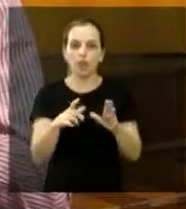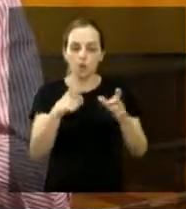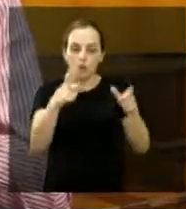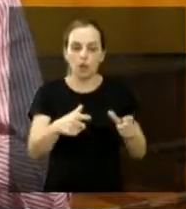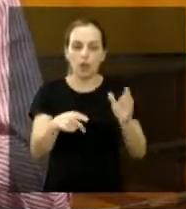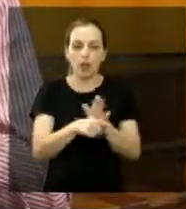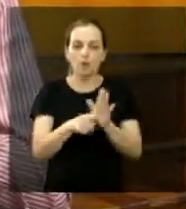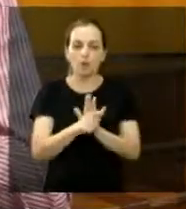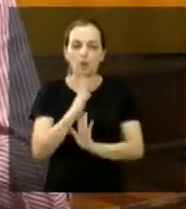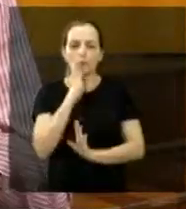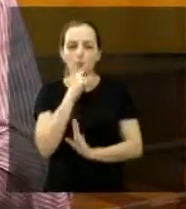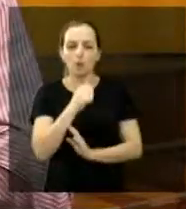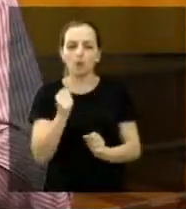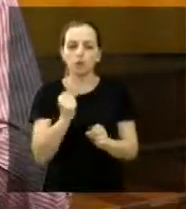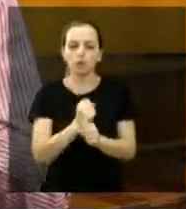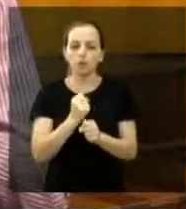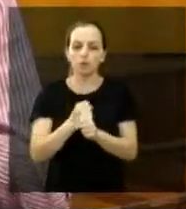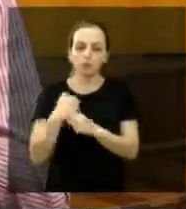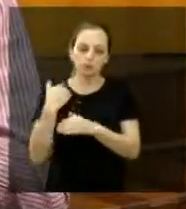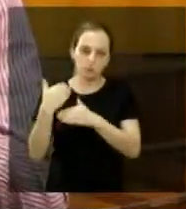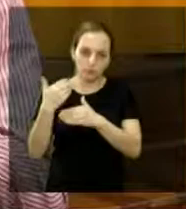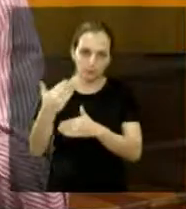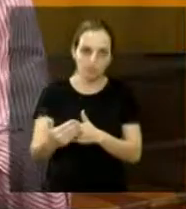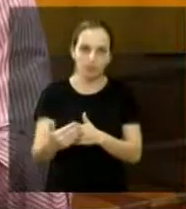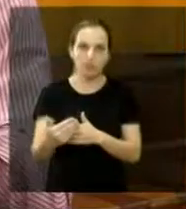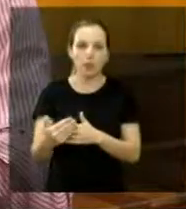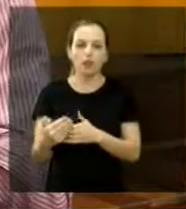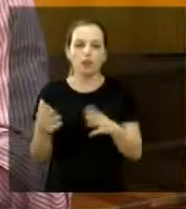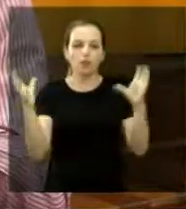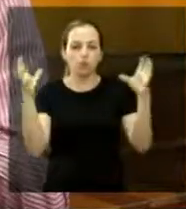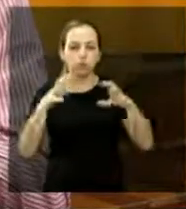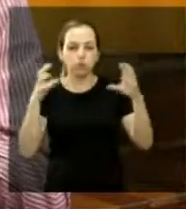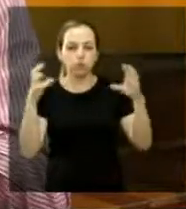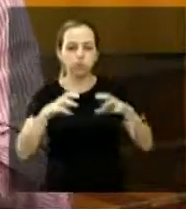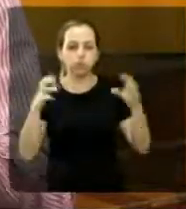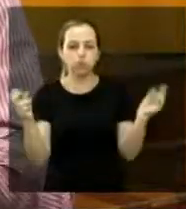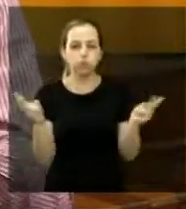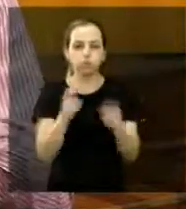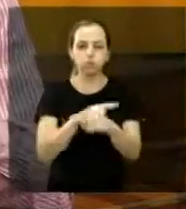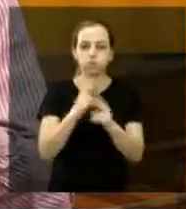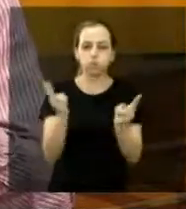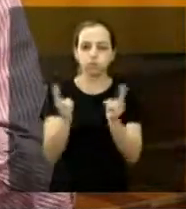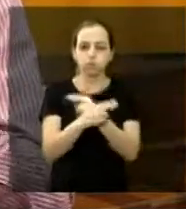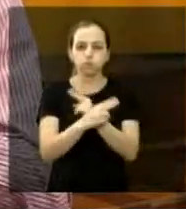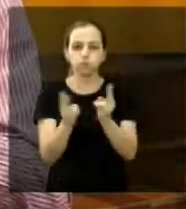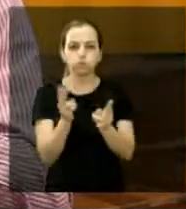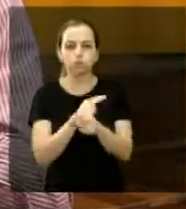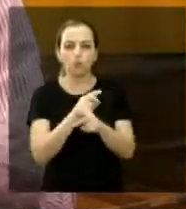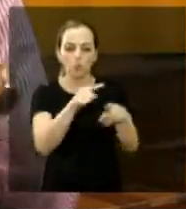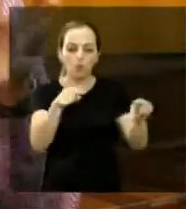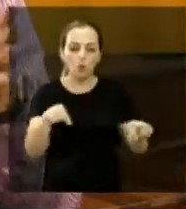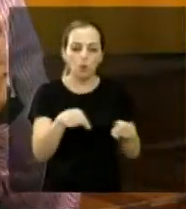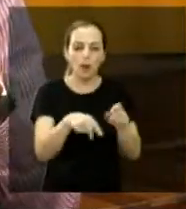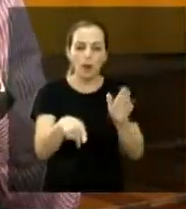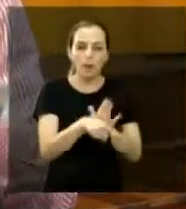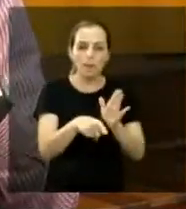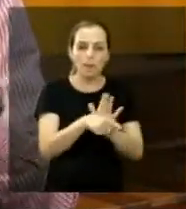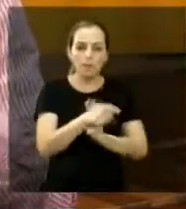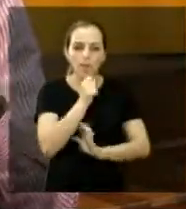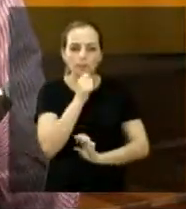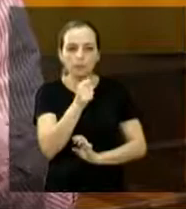depois. Chovia, era um domingo pela manhã, um vento infernal. A cabine, que não era a cabine, era um